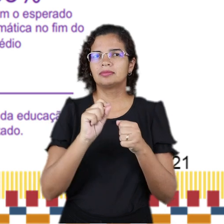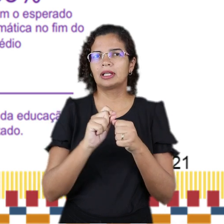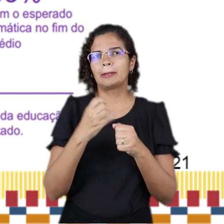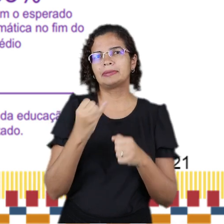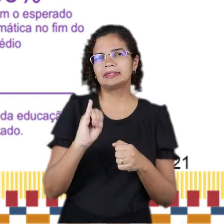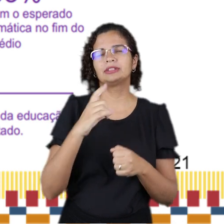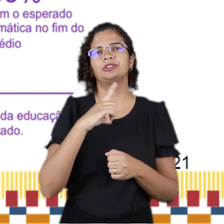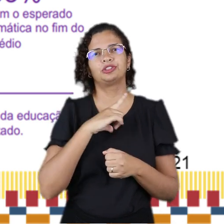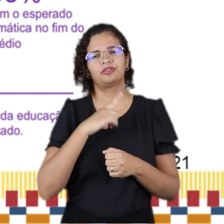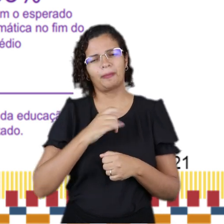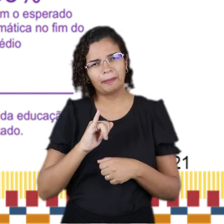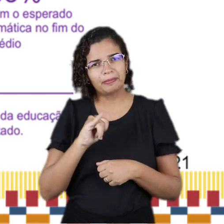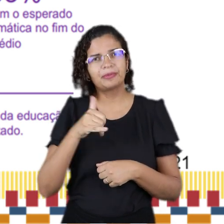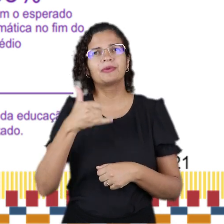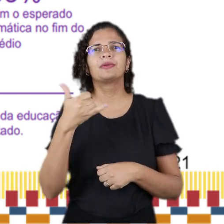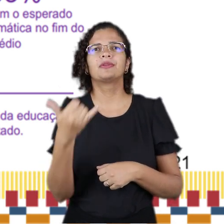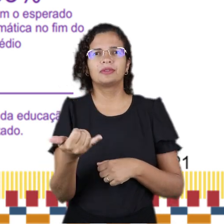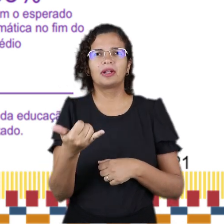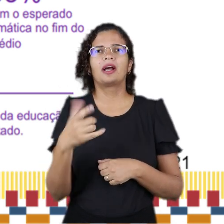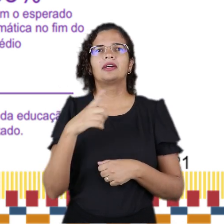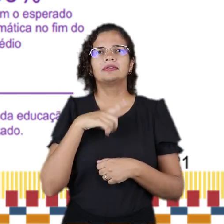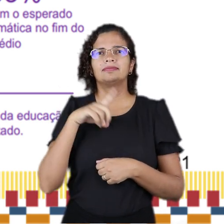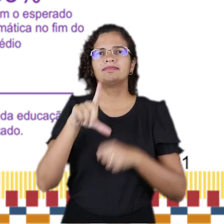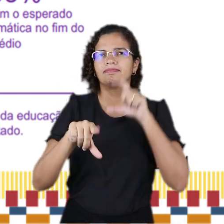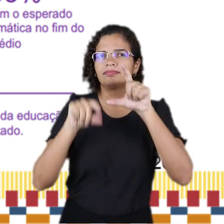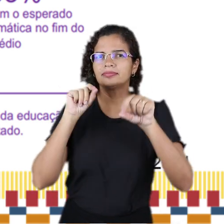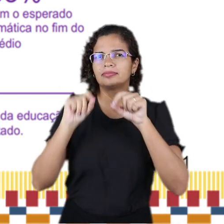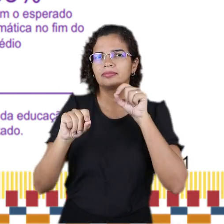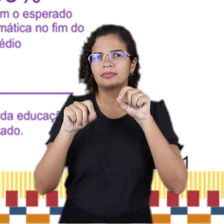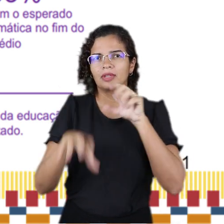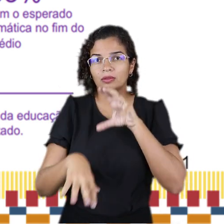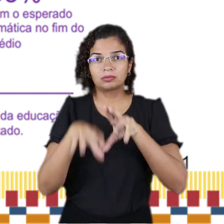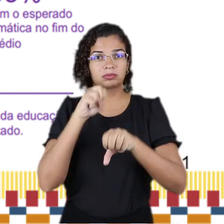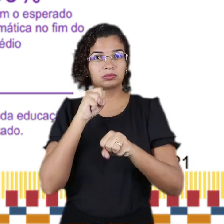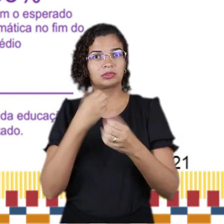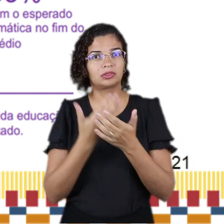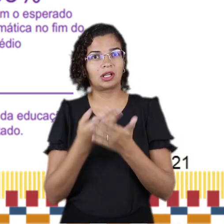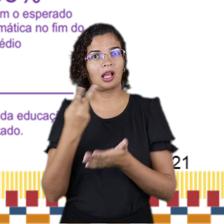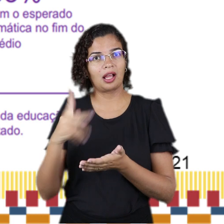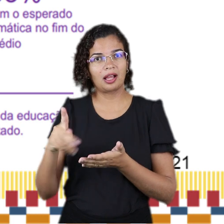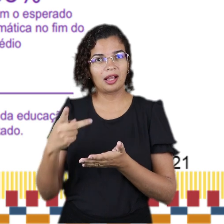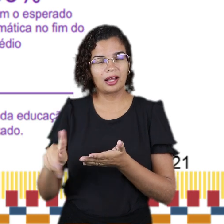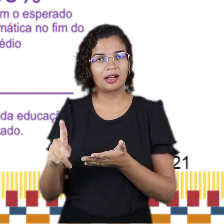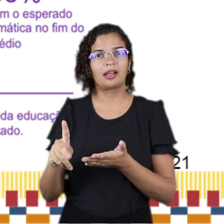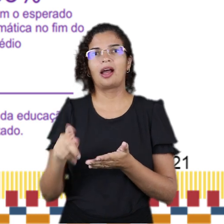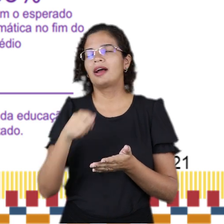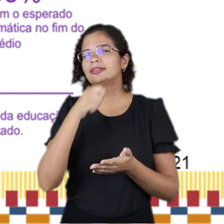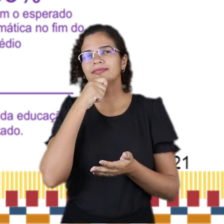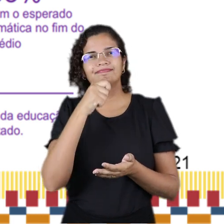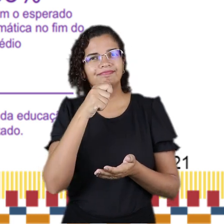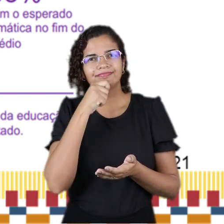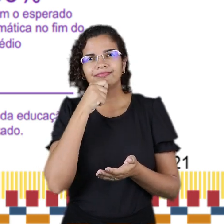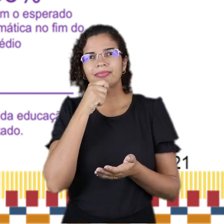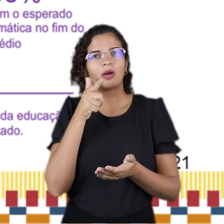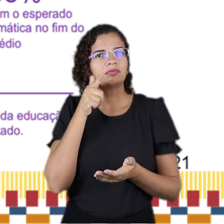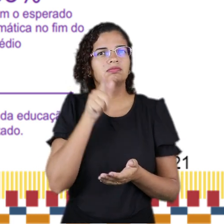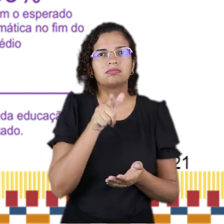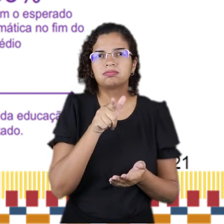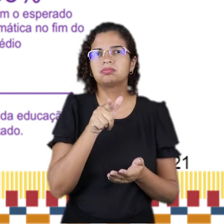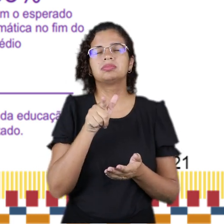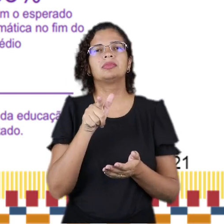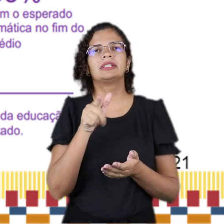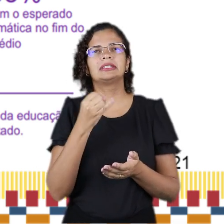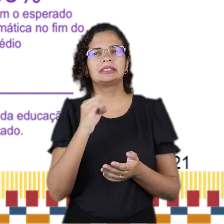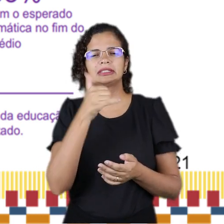oportunidade de escolarização para esses estudantes, ainda assim, ela não estava alcançando o sucesso. Então, ainda que eu tivesse 100% dos estudantes